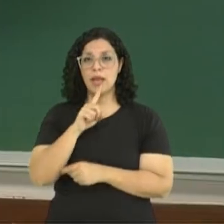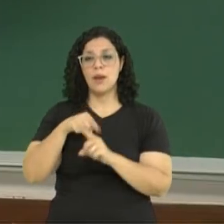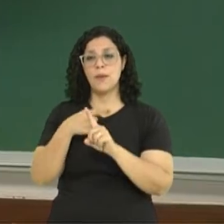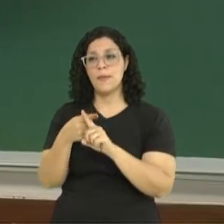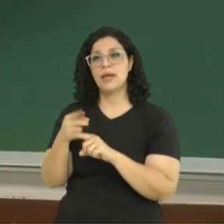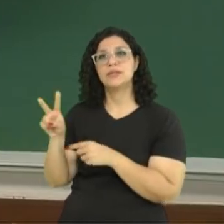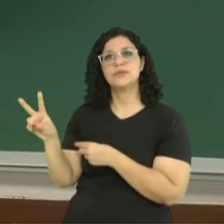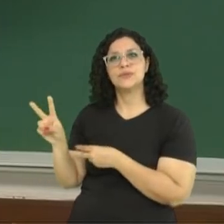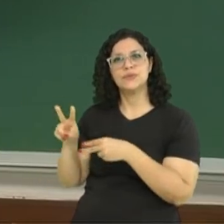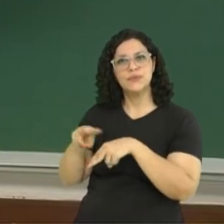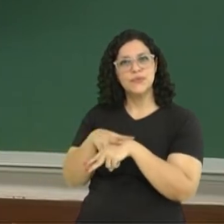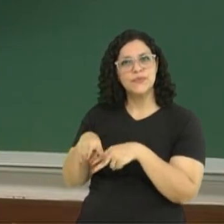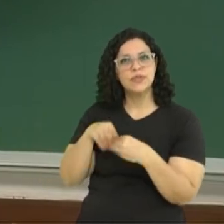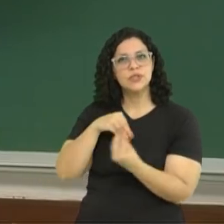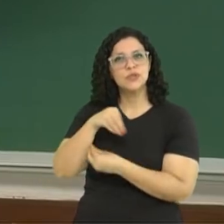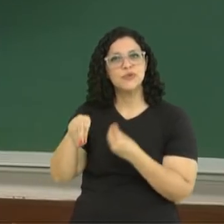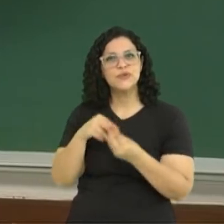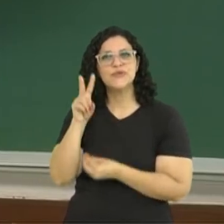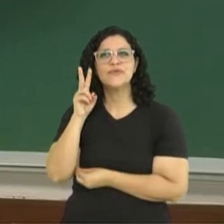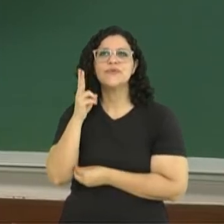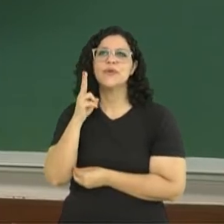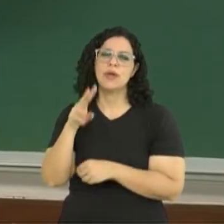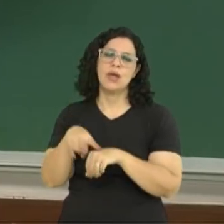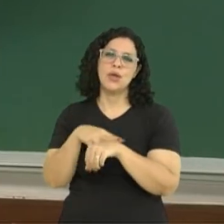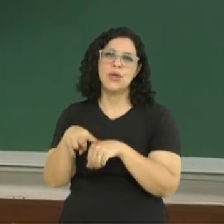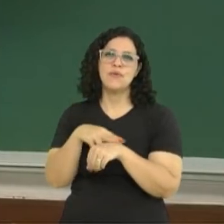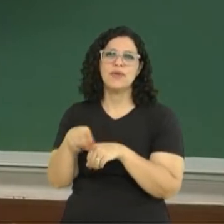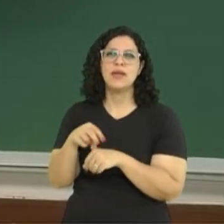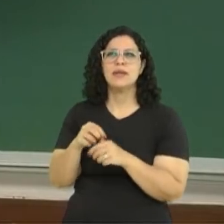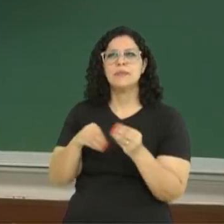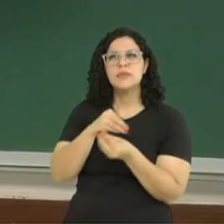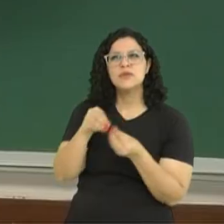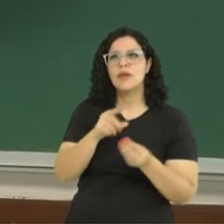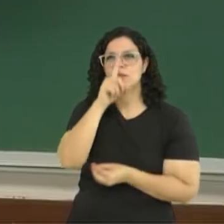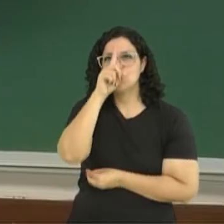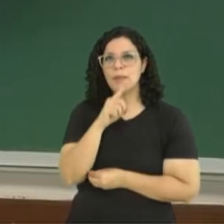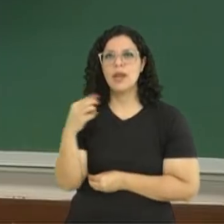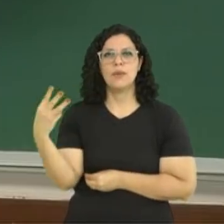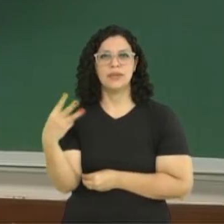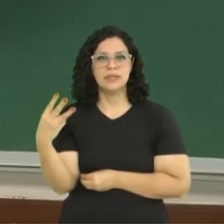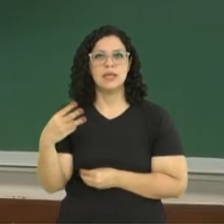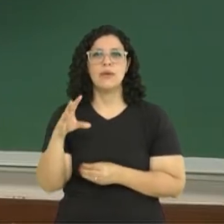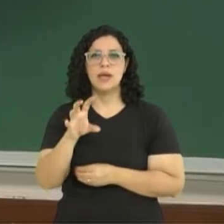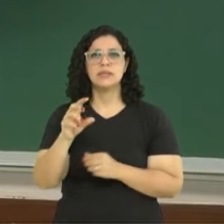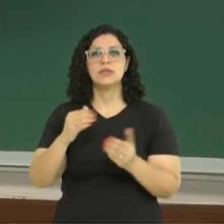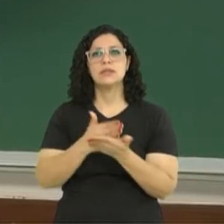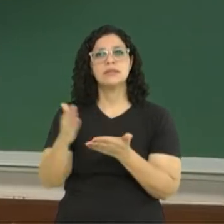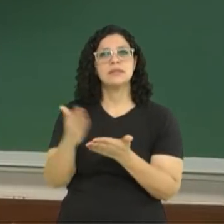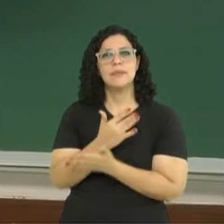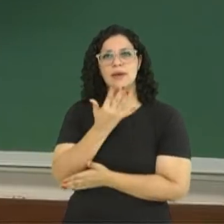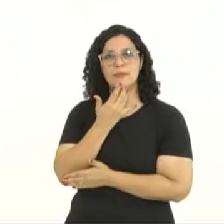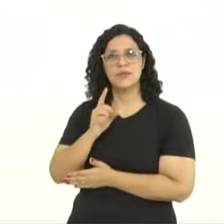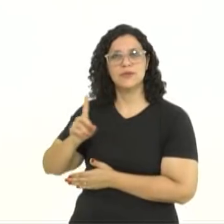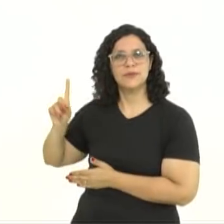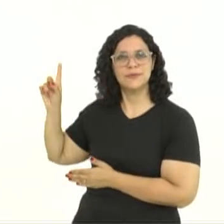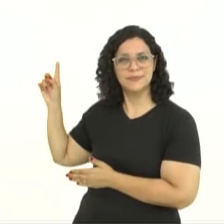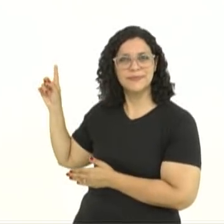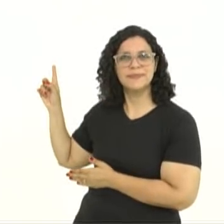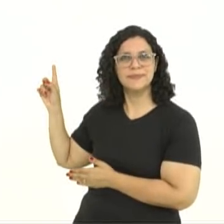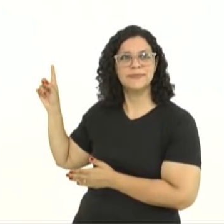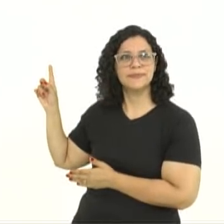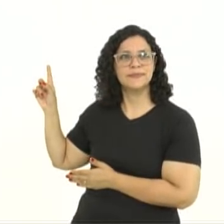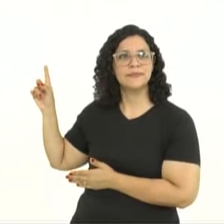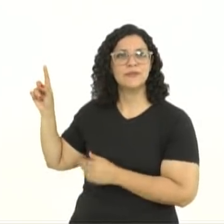verde é uma cor secundária. Mistura as duas, vai dar o verde amarelado, que é uma cor terciária. Então, dessa forma, é a separação das cores. Cores primárias,